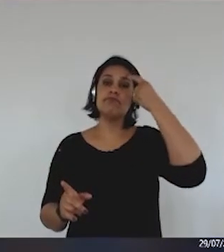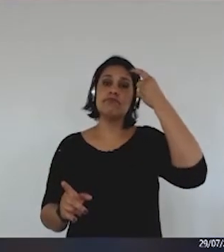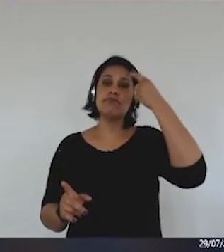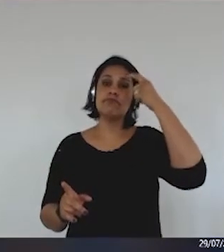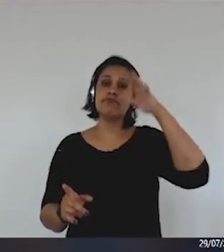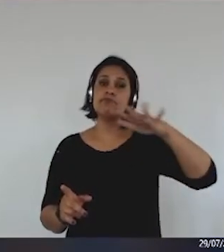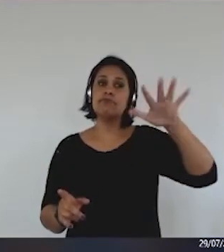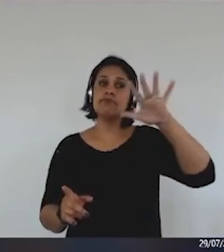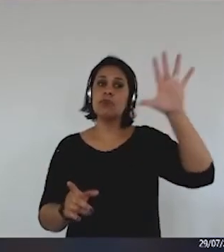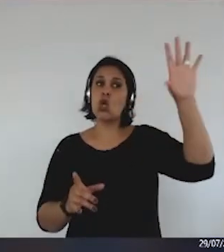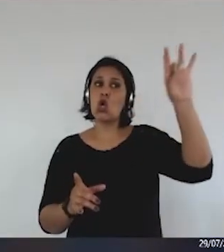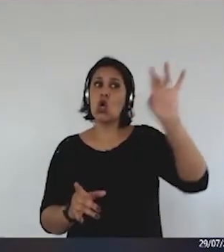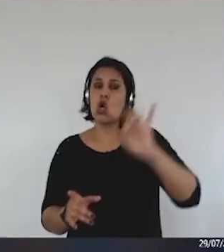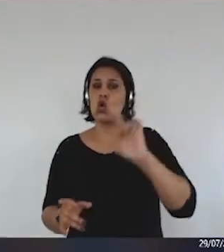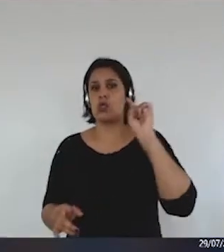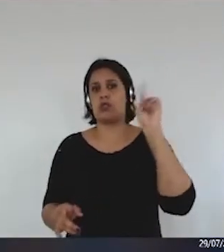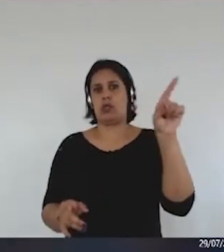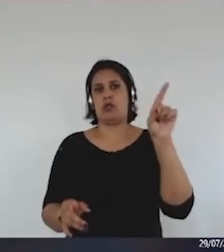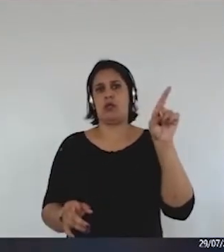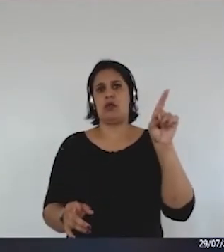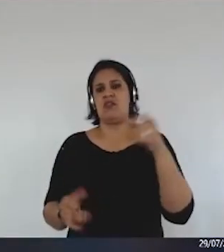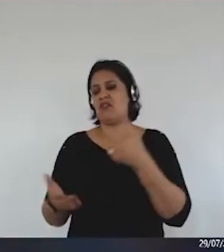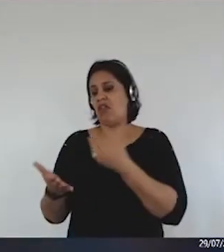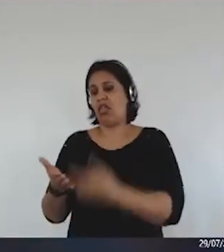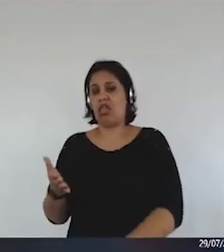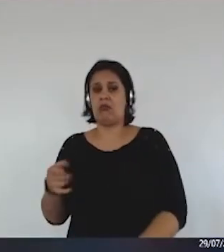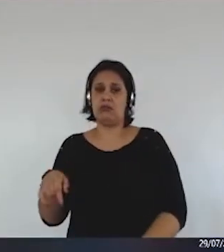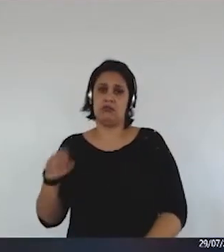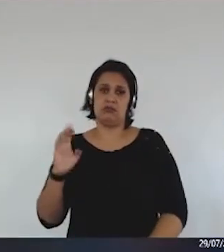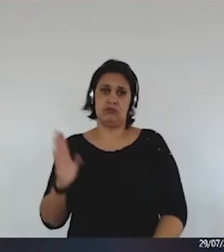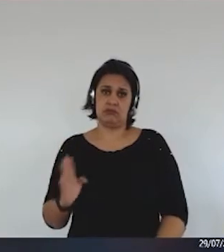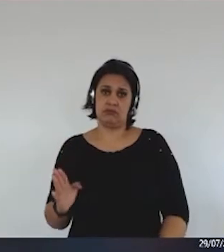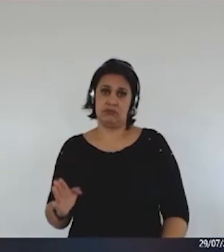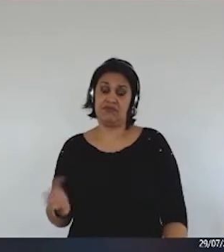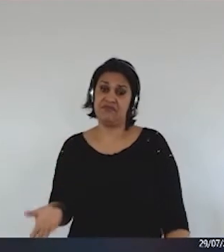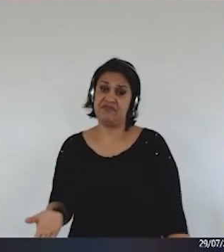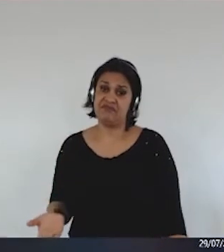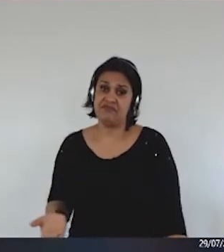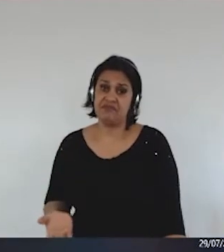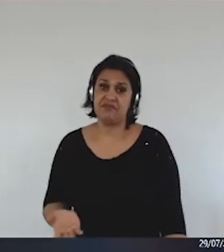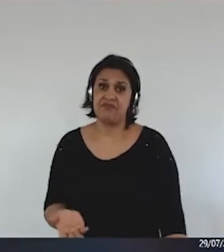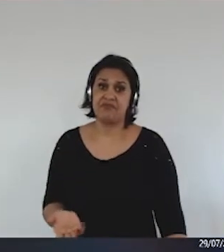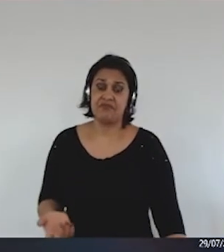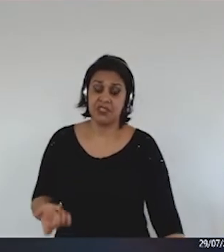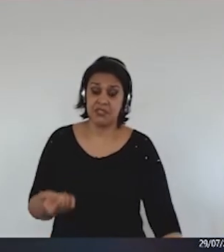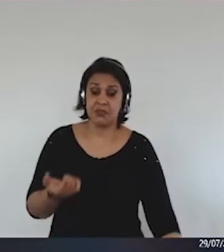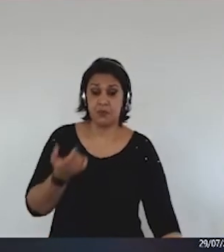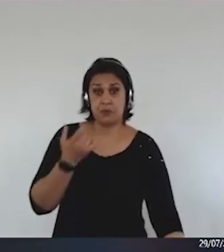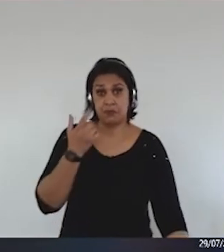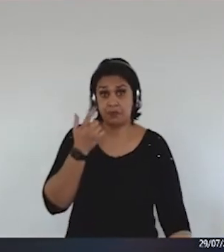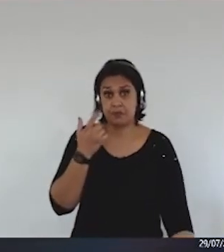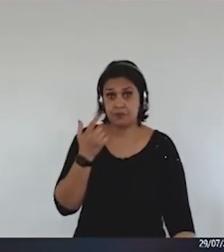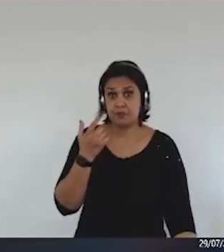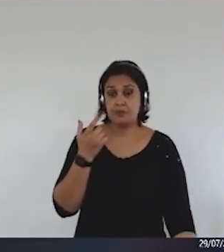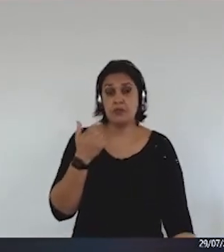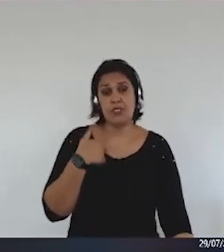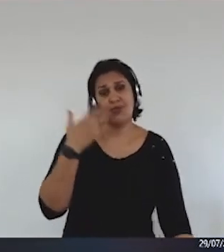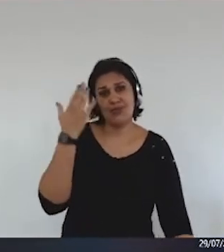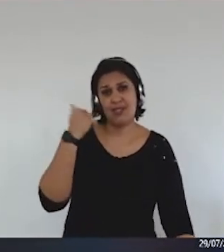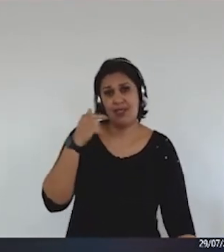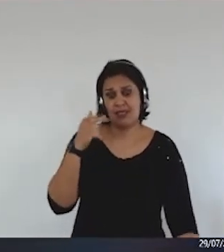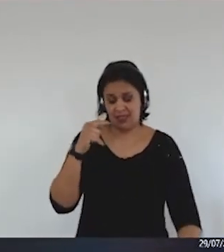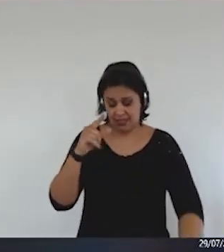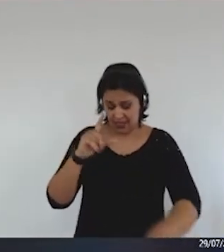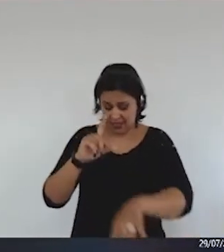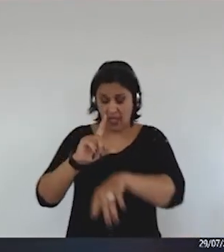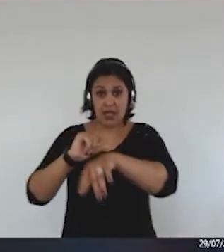partido, que se perdeu ao longo do tempo aqui no Brasil. Então, caminhando aqui para uma conclusão em virtude do tempo,